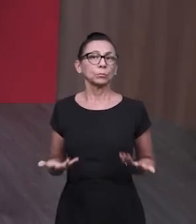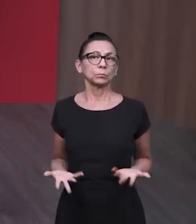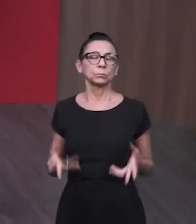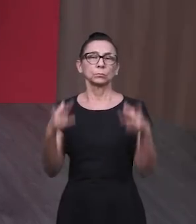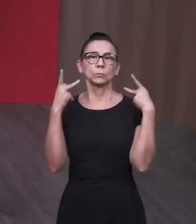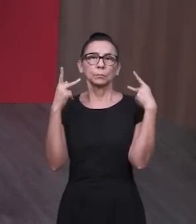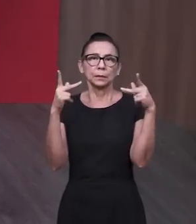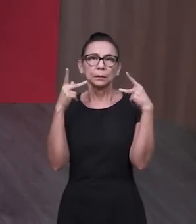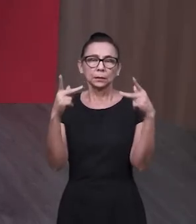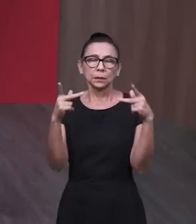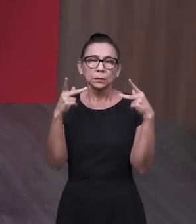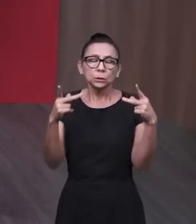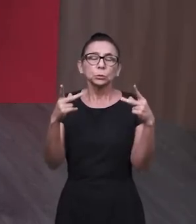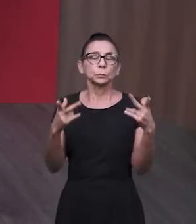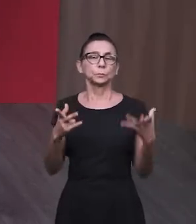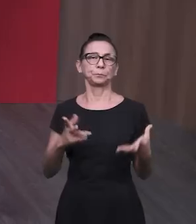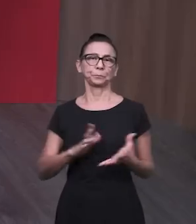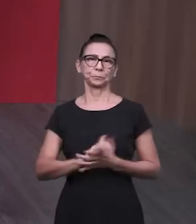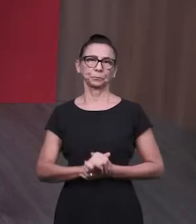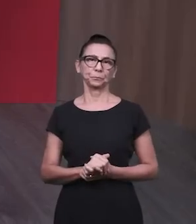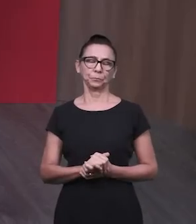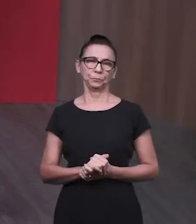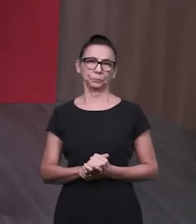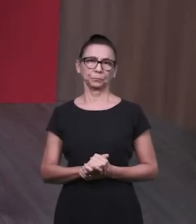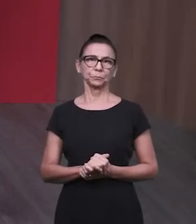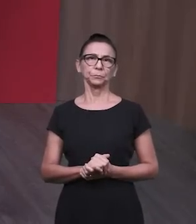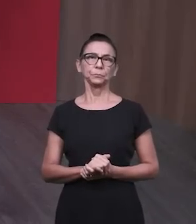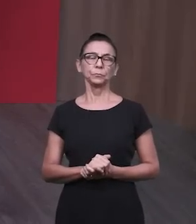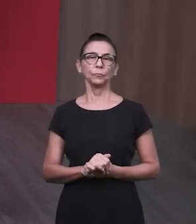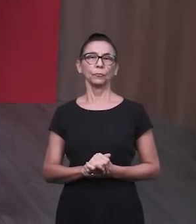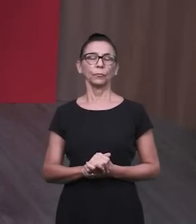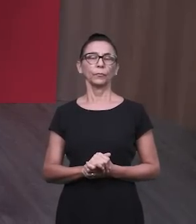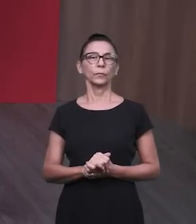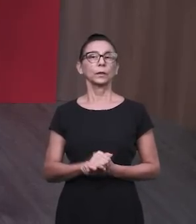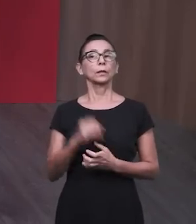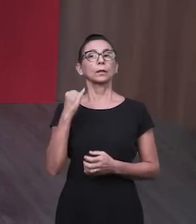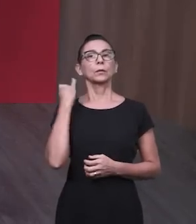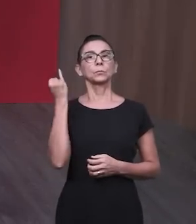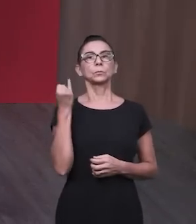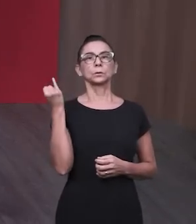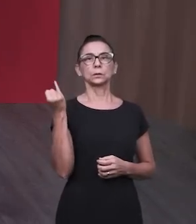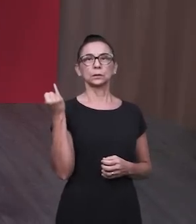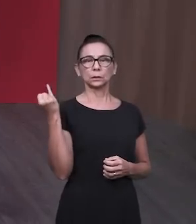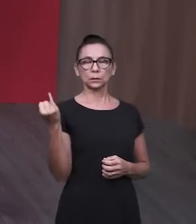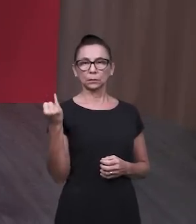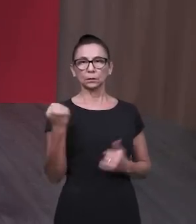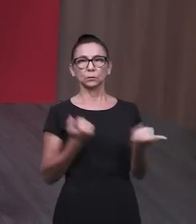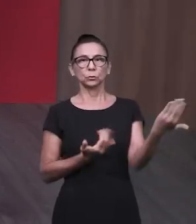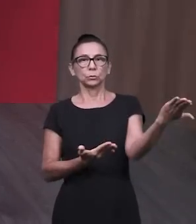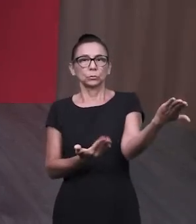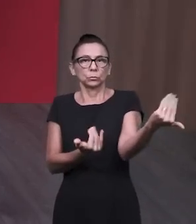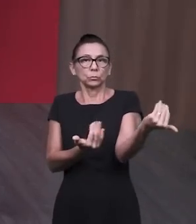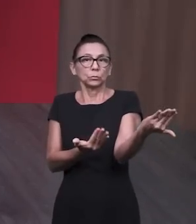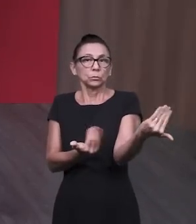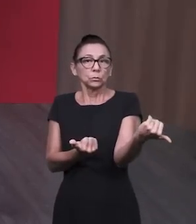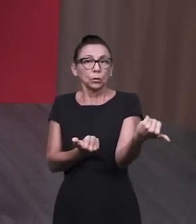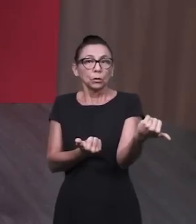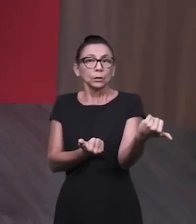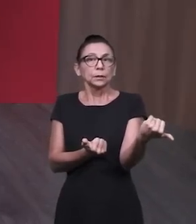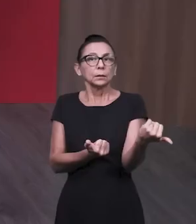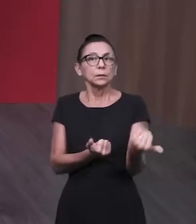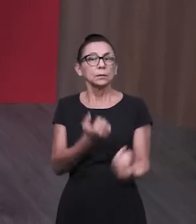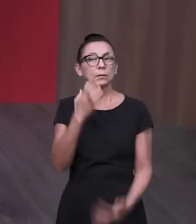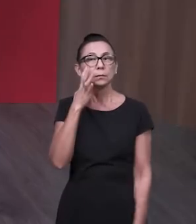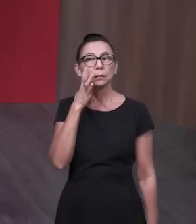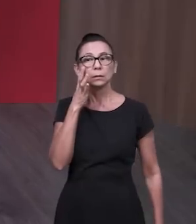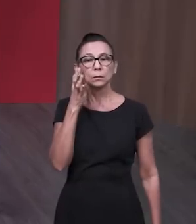verdade? É verdade. E eu acho que é muito importante os jovens estarem atentos a